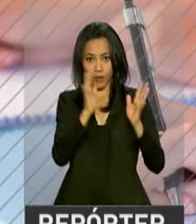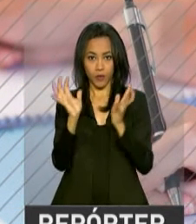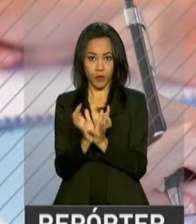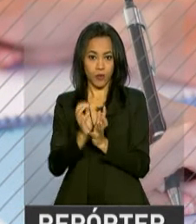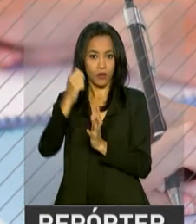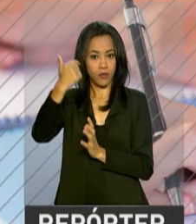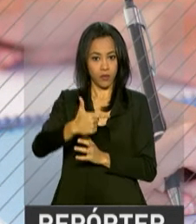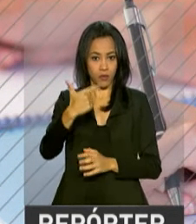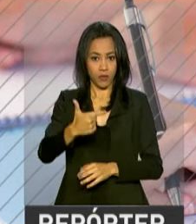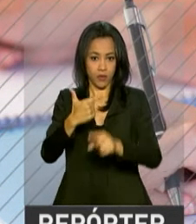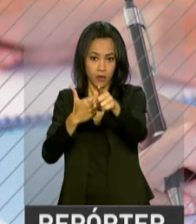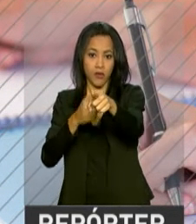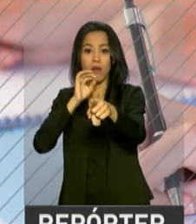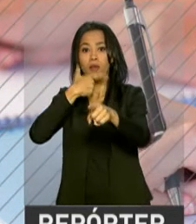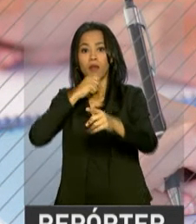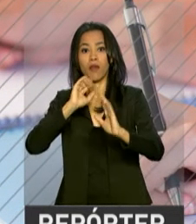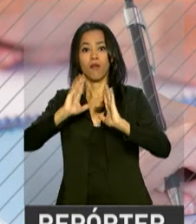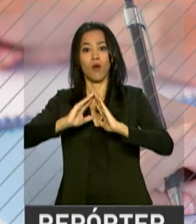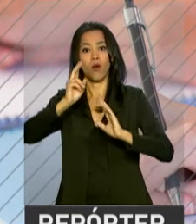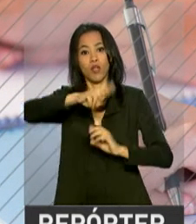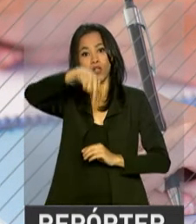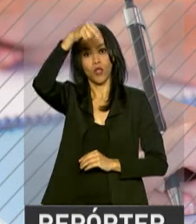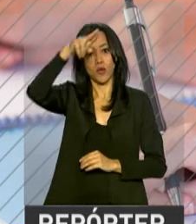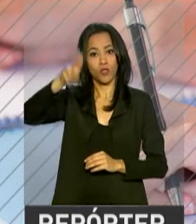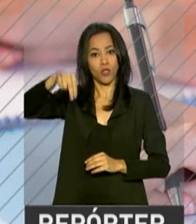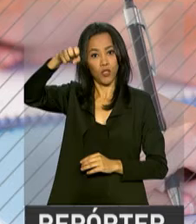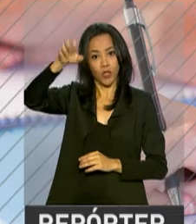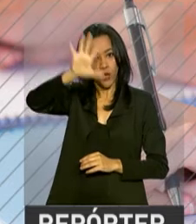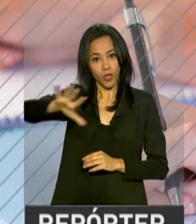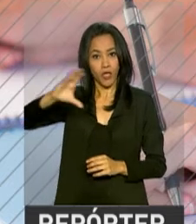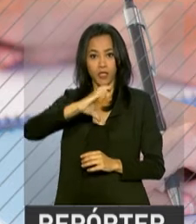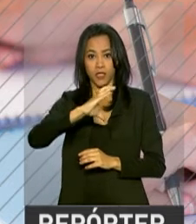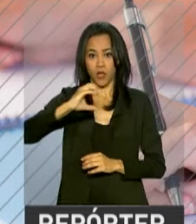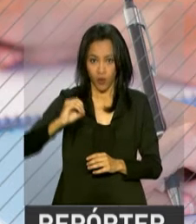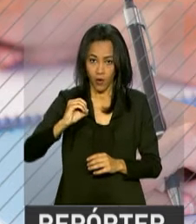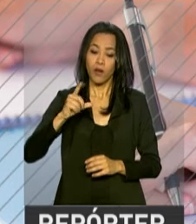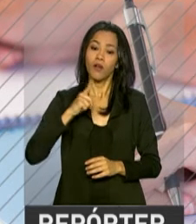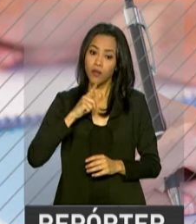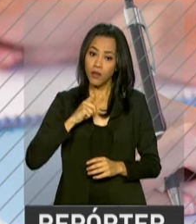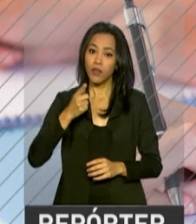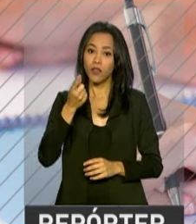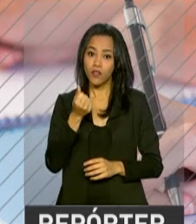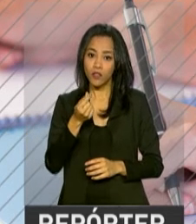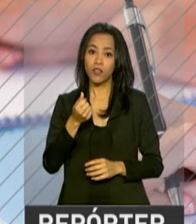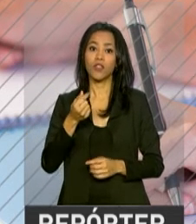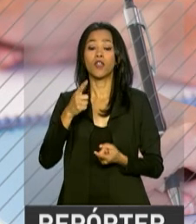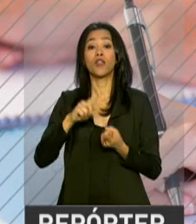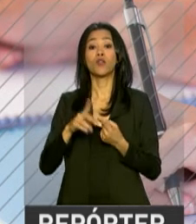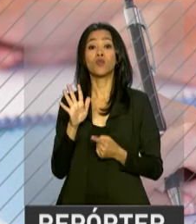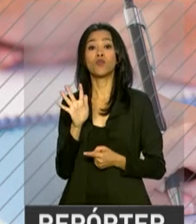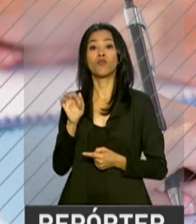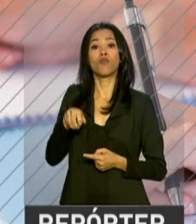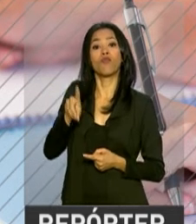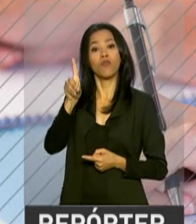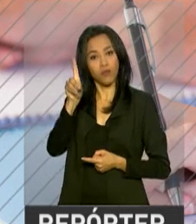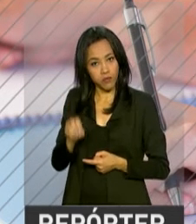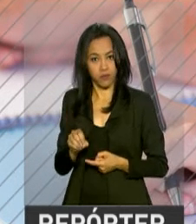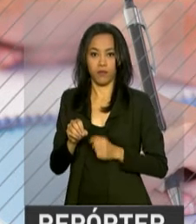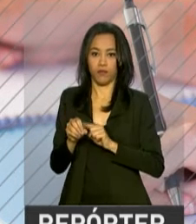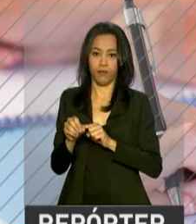é para quem mora nas regiões norte nordeste centro oeste e conta com recursos dos fundos constitucionais de